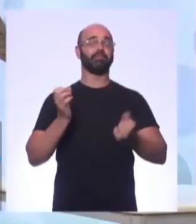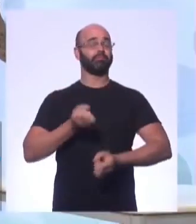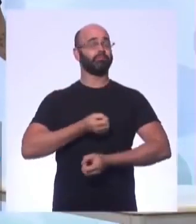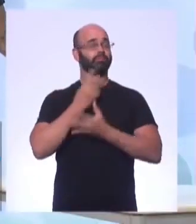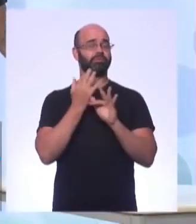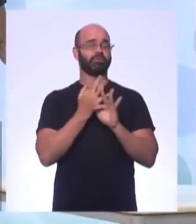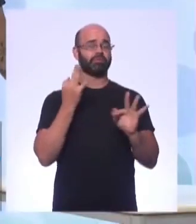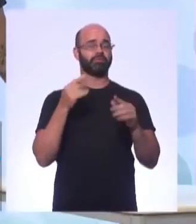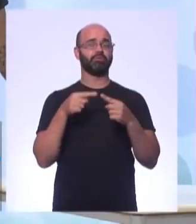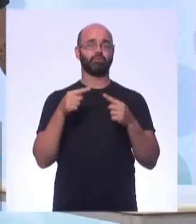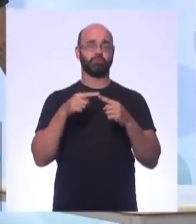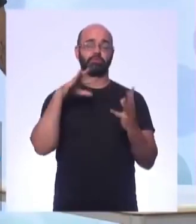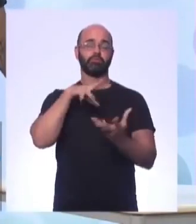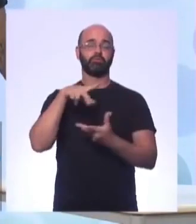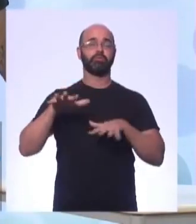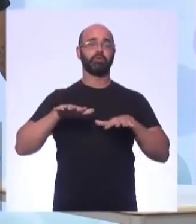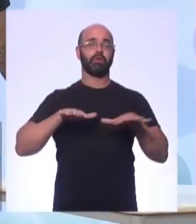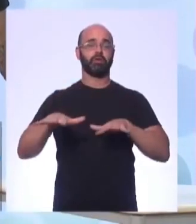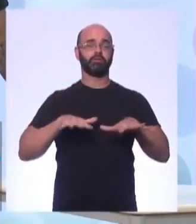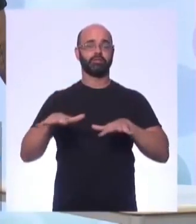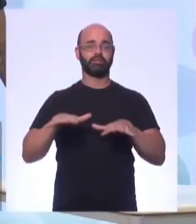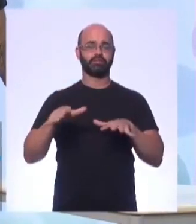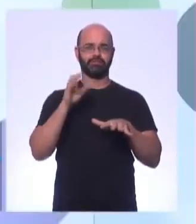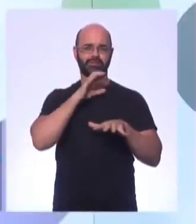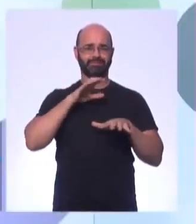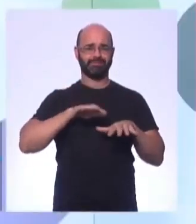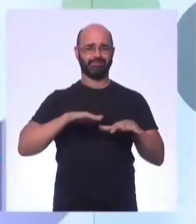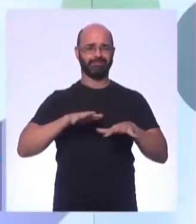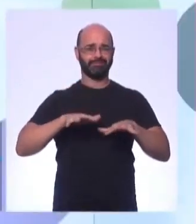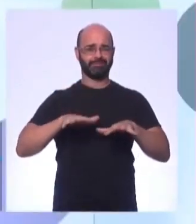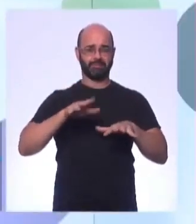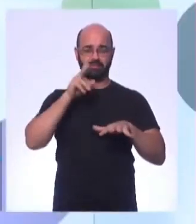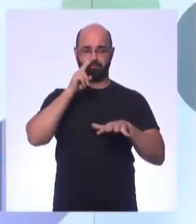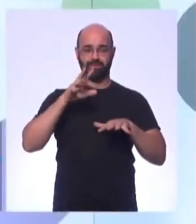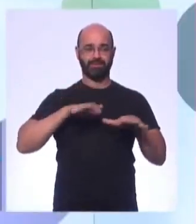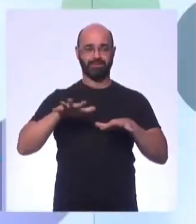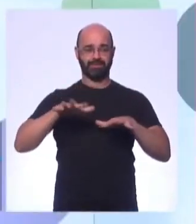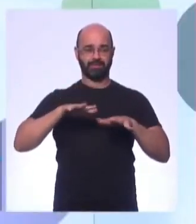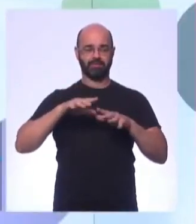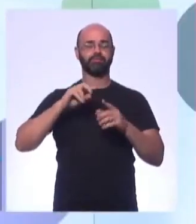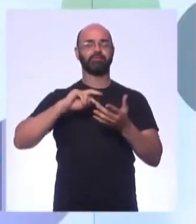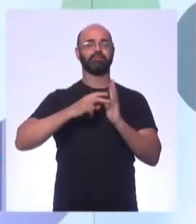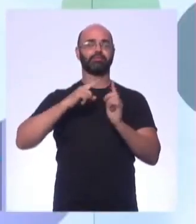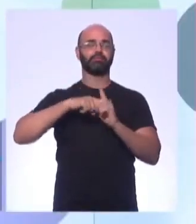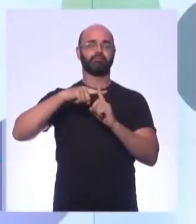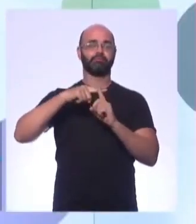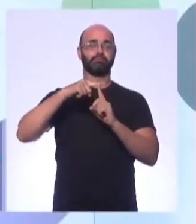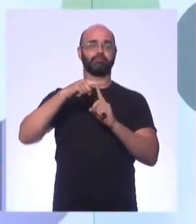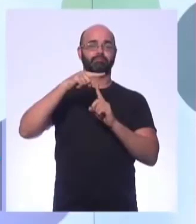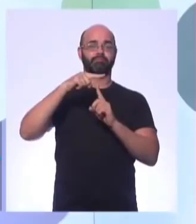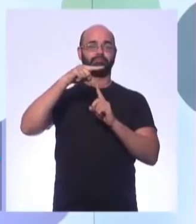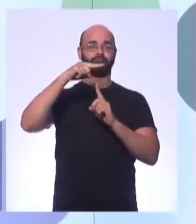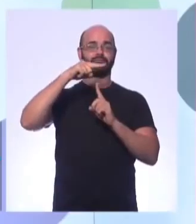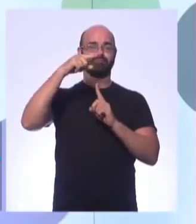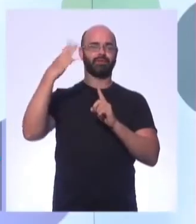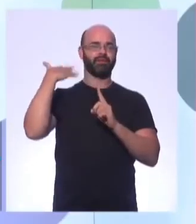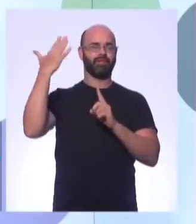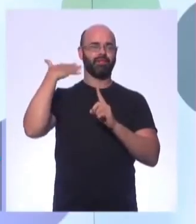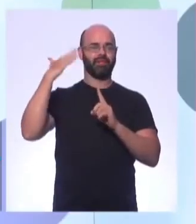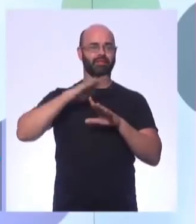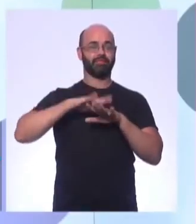física. Agitação do mundo, a gente associando. Então, quanto mais agitado, maior a temperatura, né? Grau médio de agitação que a gente vai trabalhar